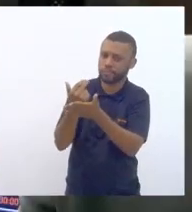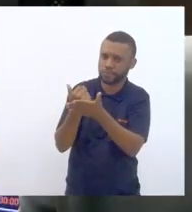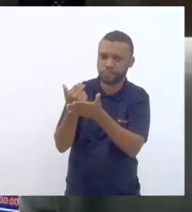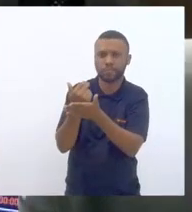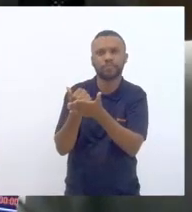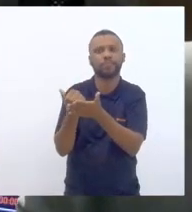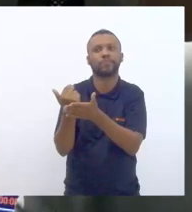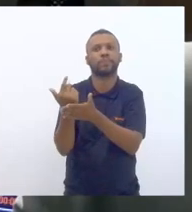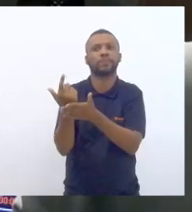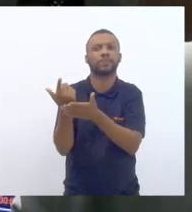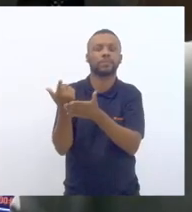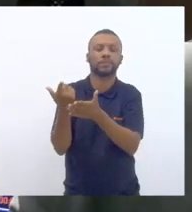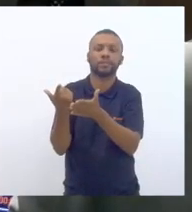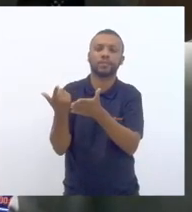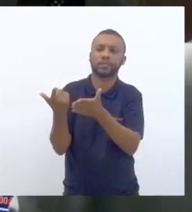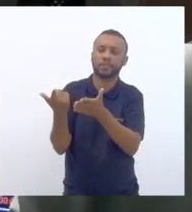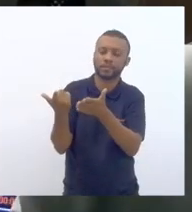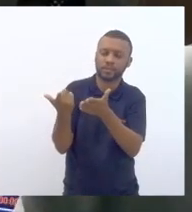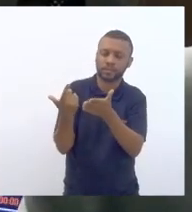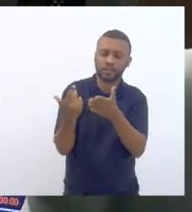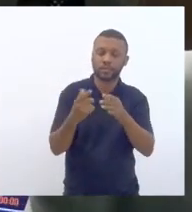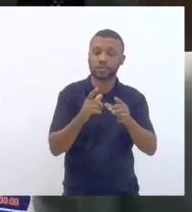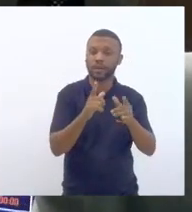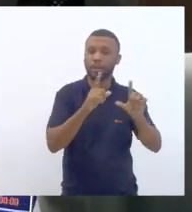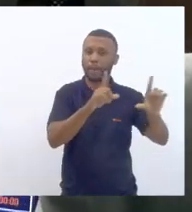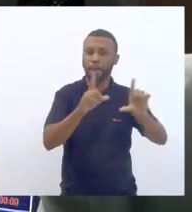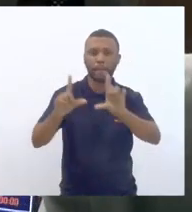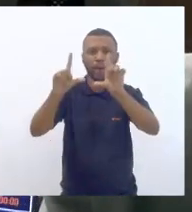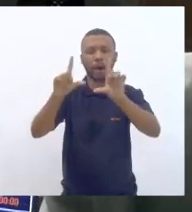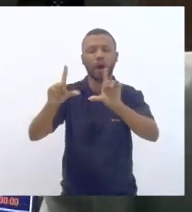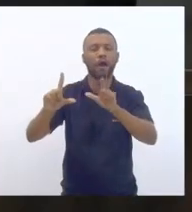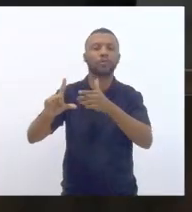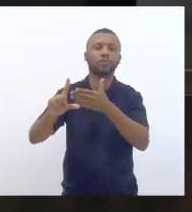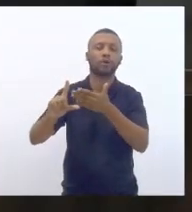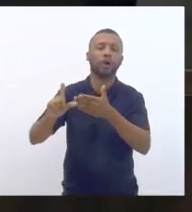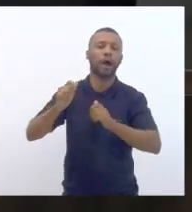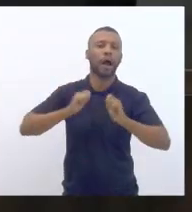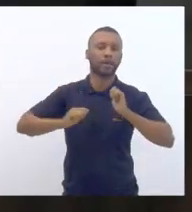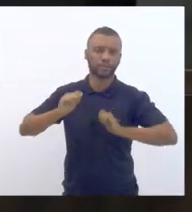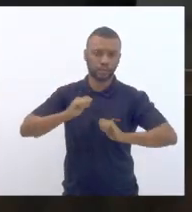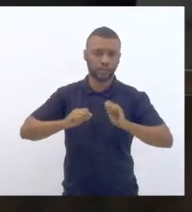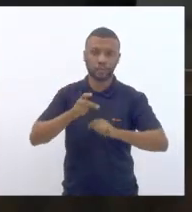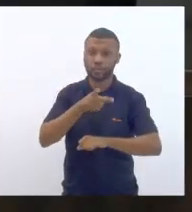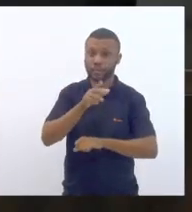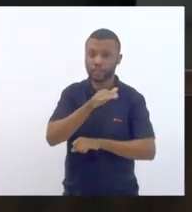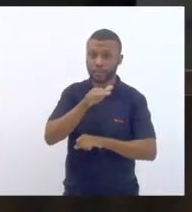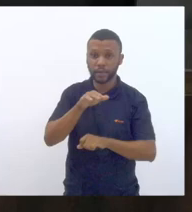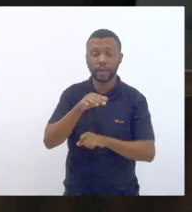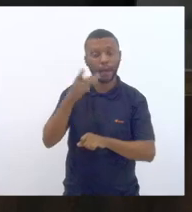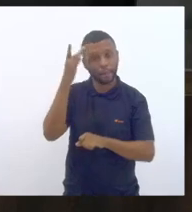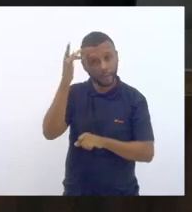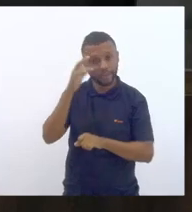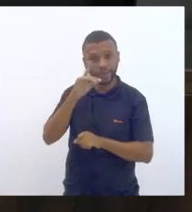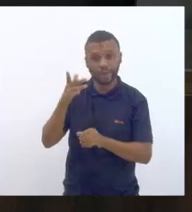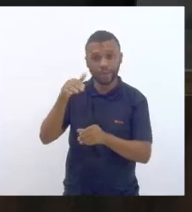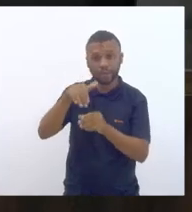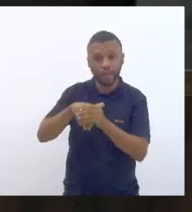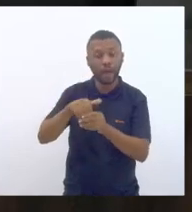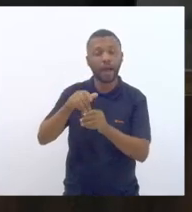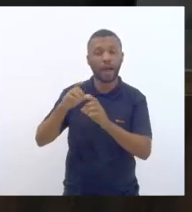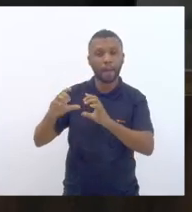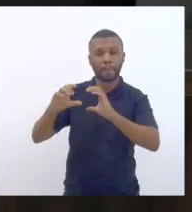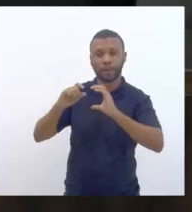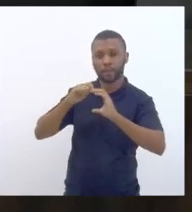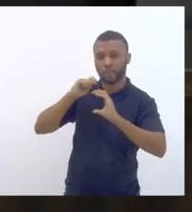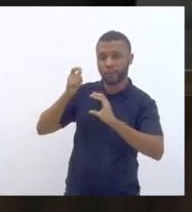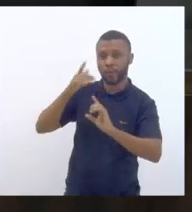da obra, de alguns quadros da obra do Di Cavalcanti. 14 horas e 30 minutos. E amanhã também votaremos a medalha pós-mortem em